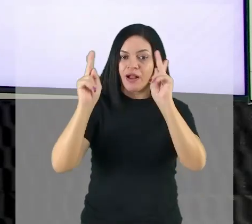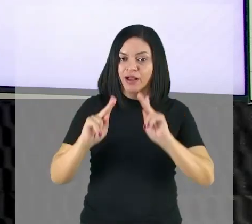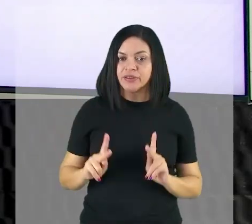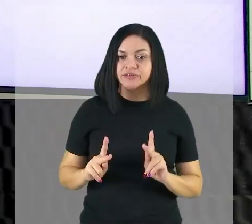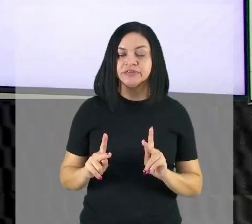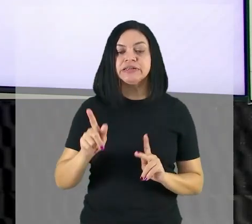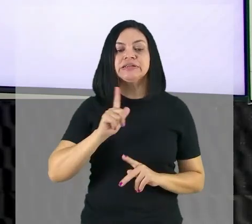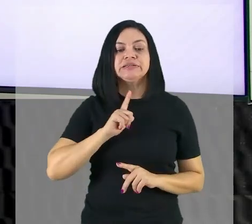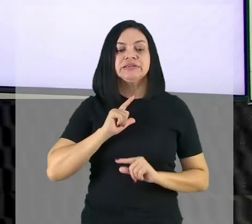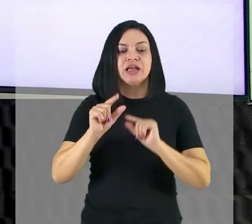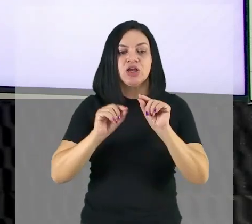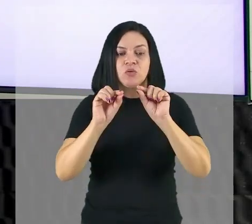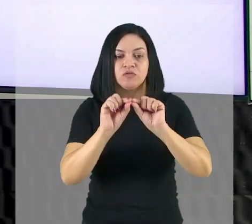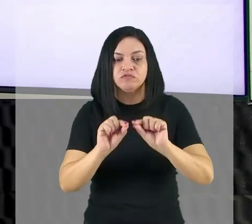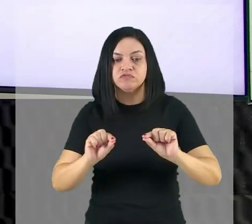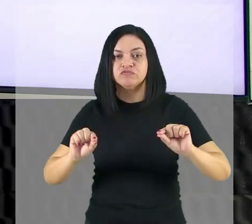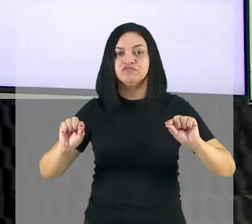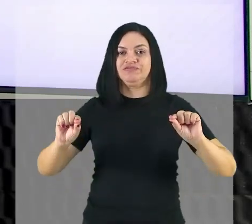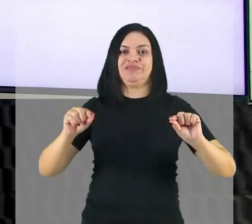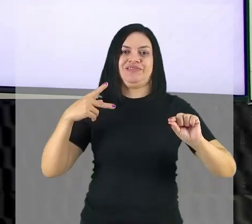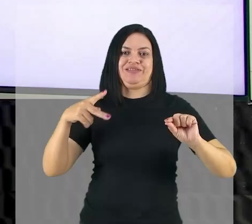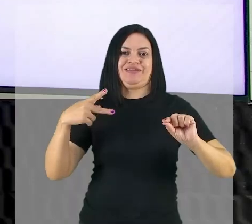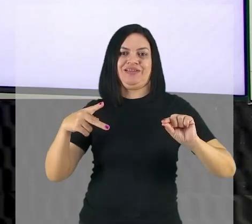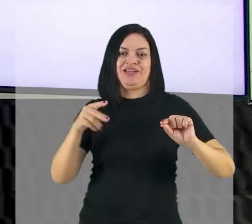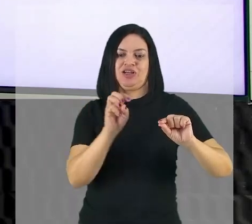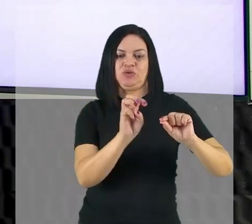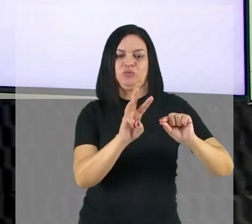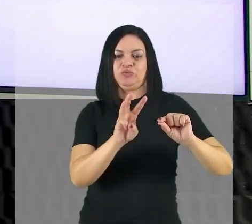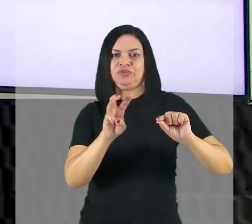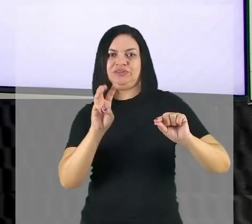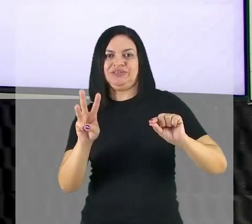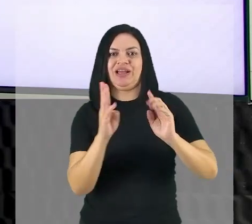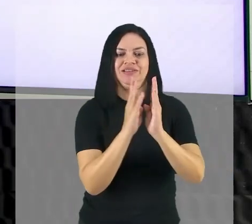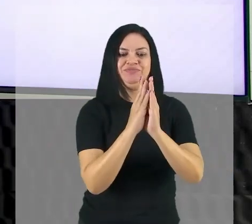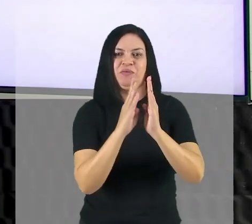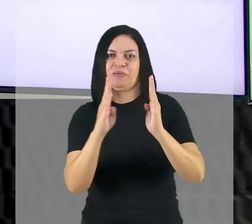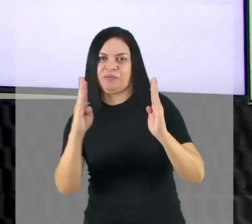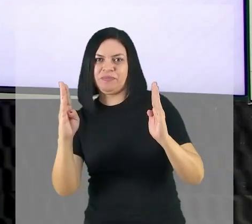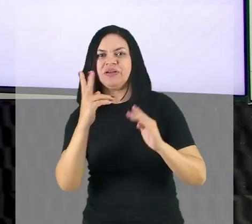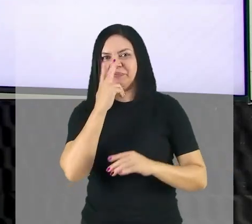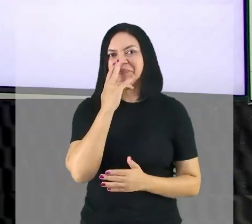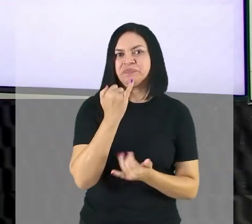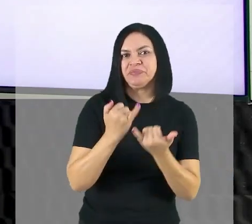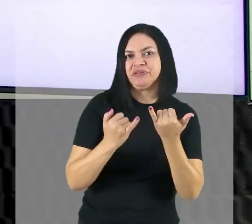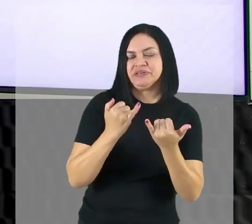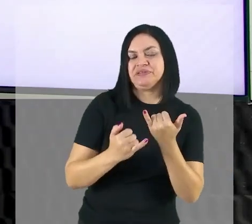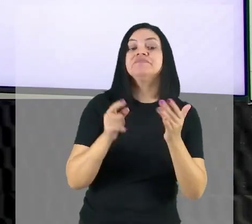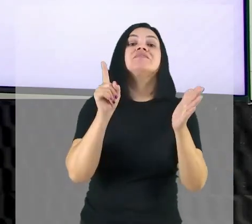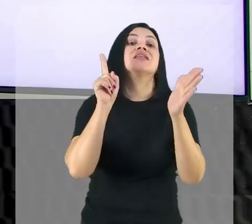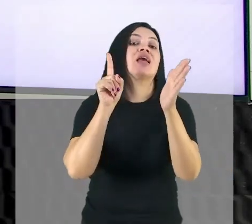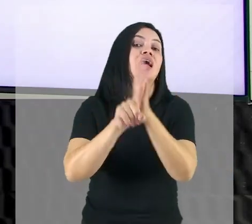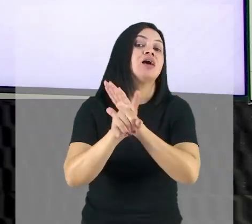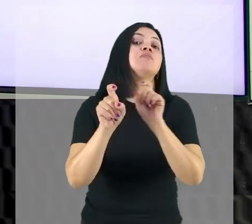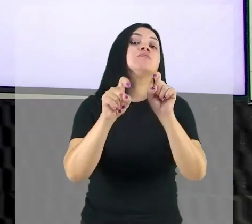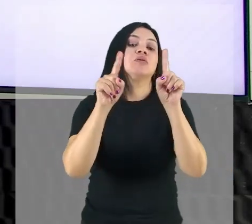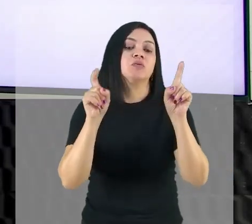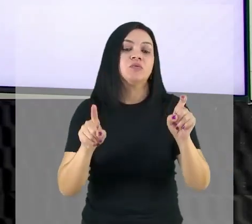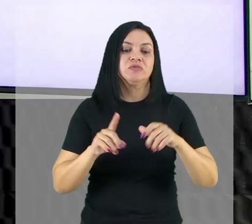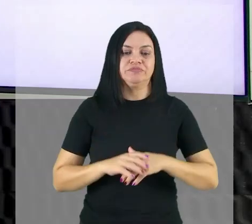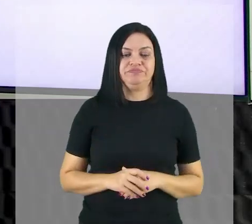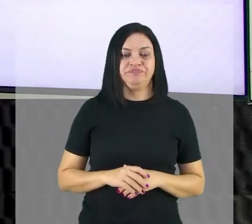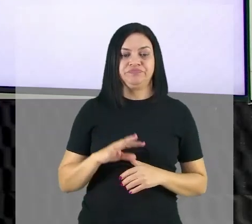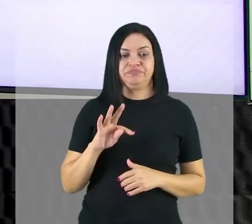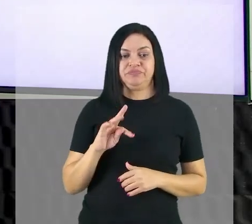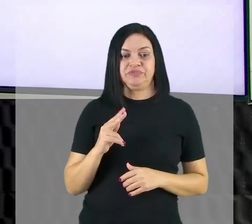tem a fonte que seria britânica, que é como se fosse um site de enciclopédia. Bom, olha a pergunta. The